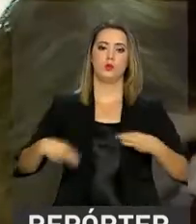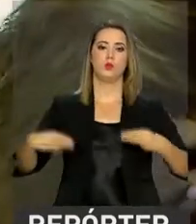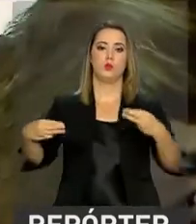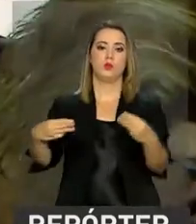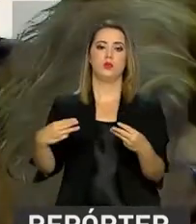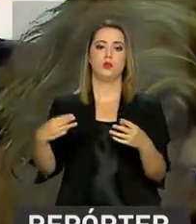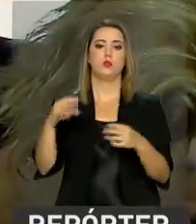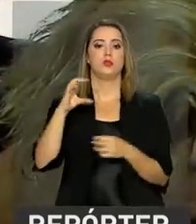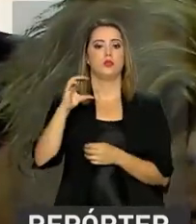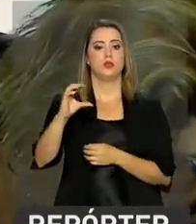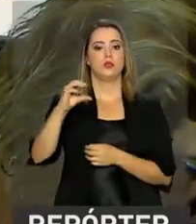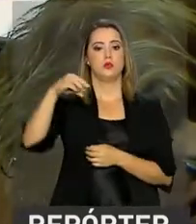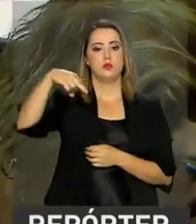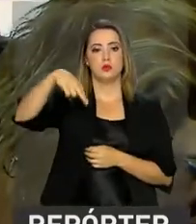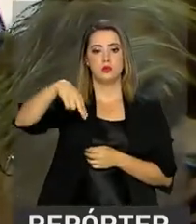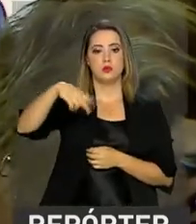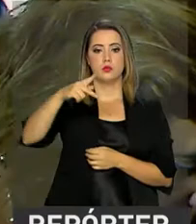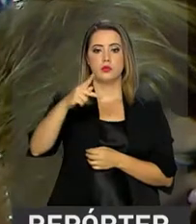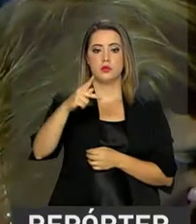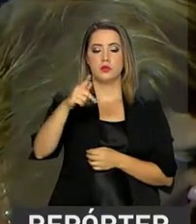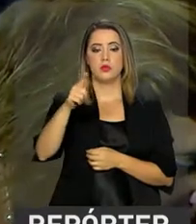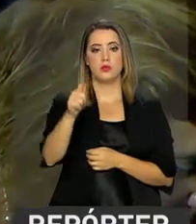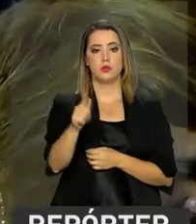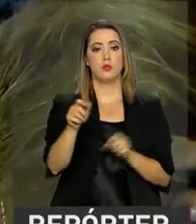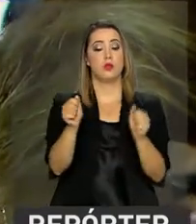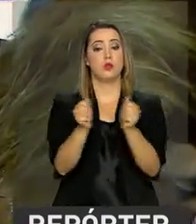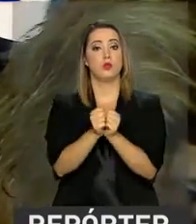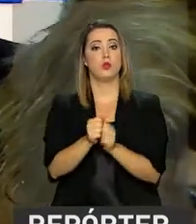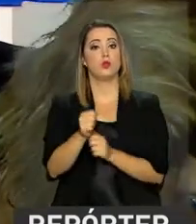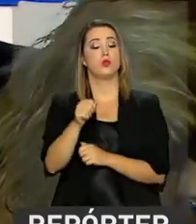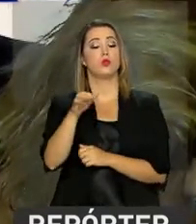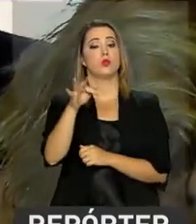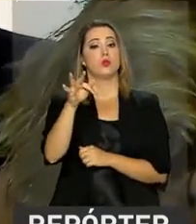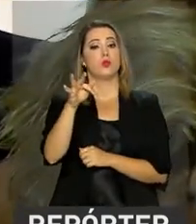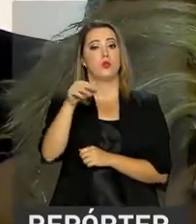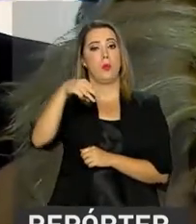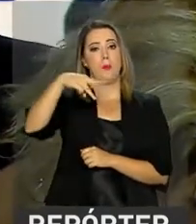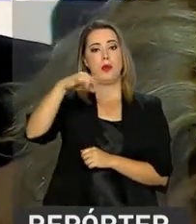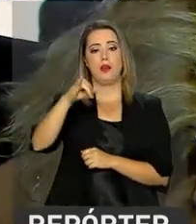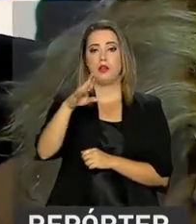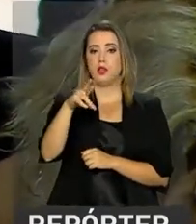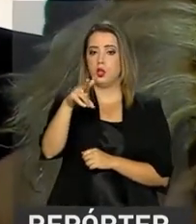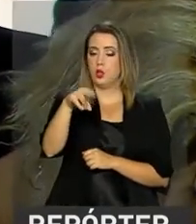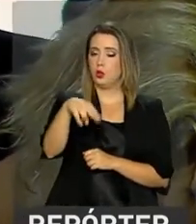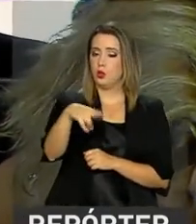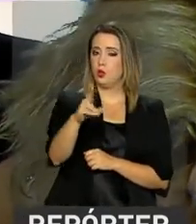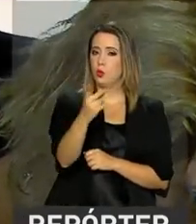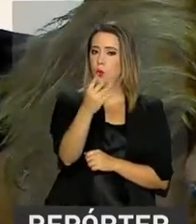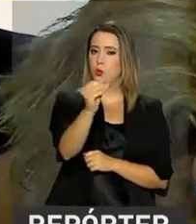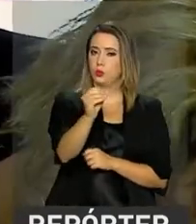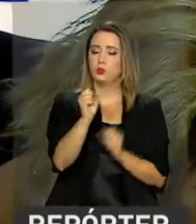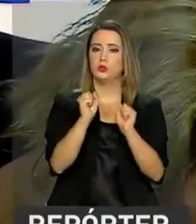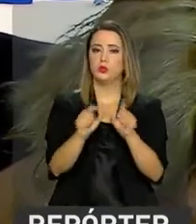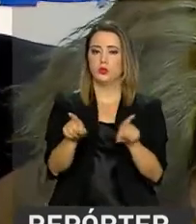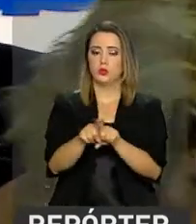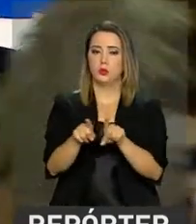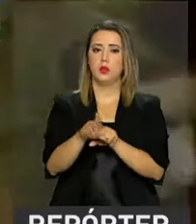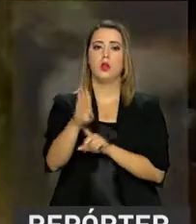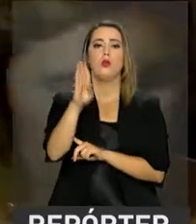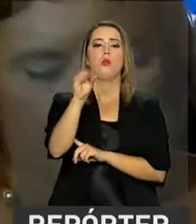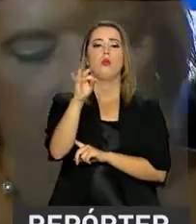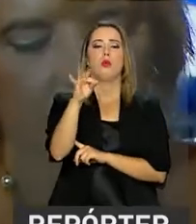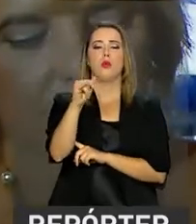cnpq com a fundação roberto marinho o banco do brasil com a fundação o boticário que nos permitirão não apenas retomar